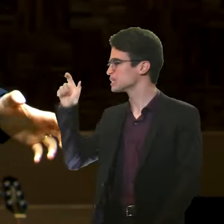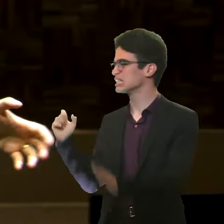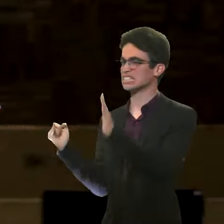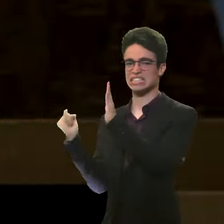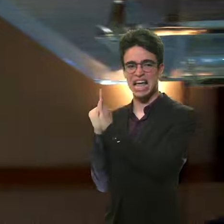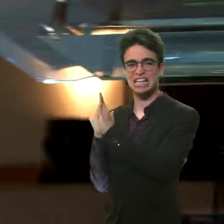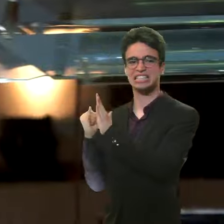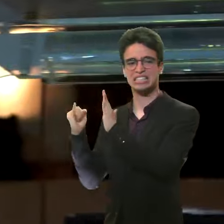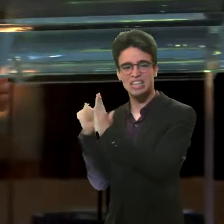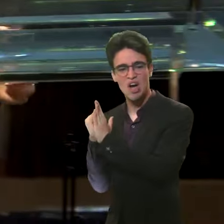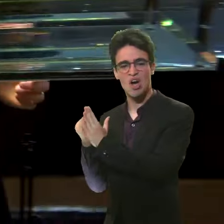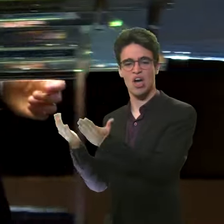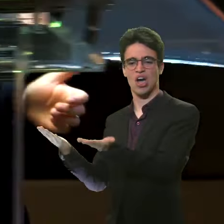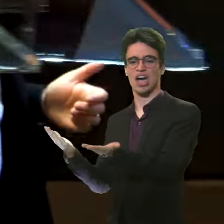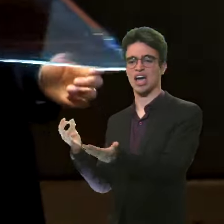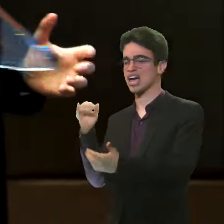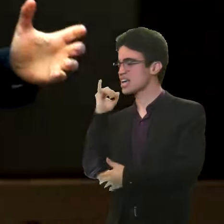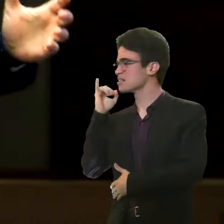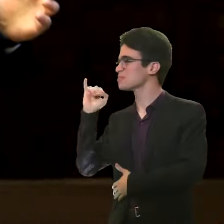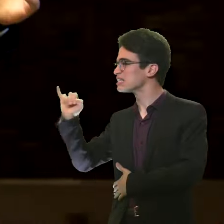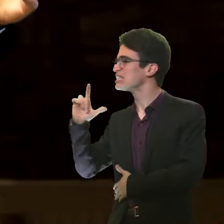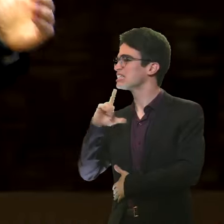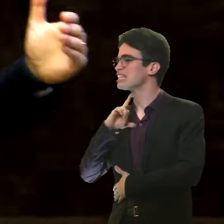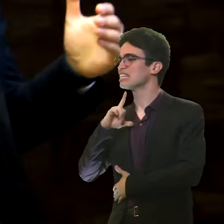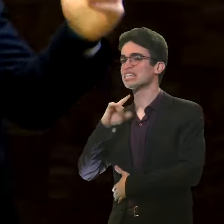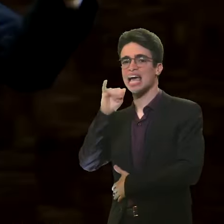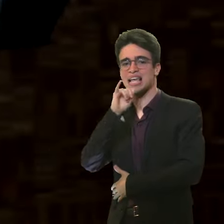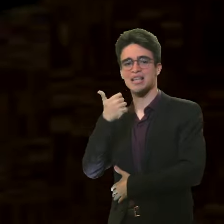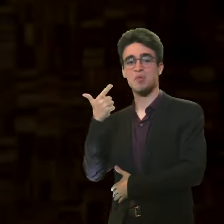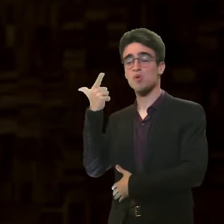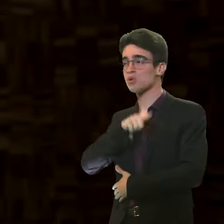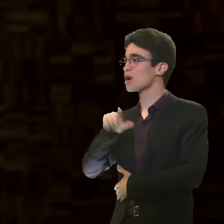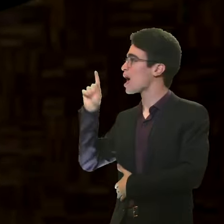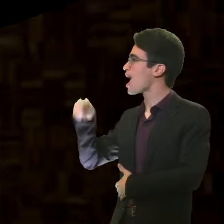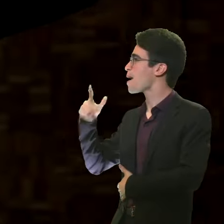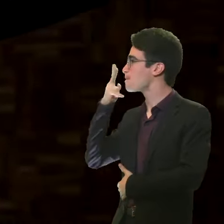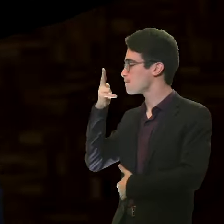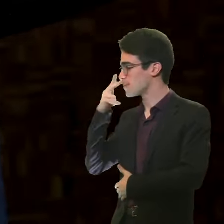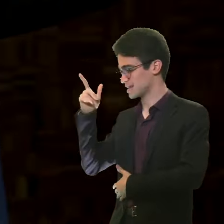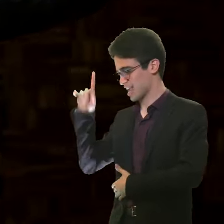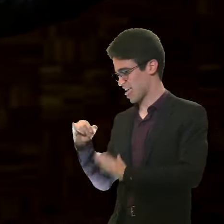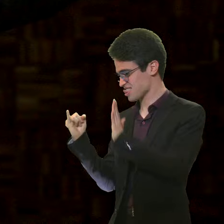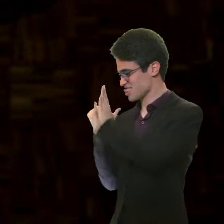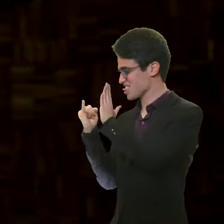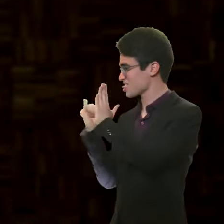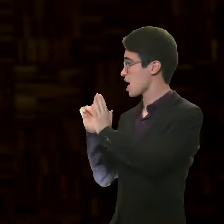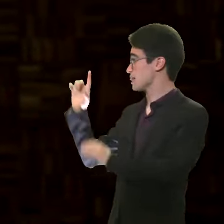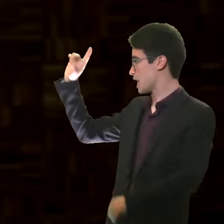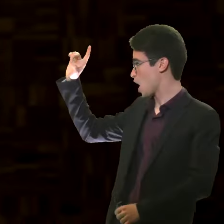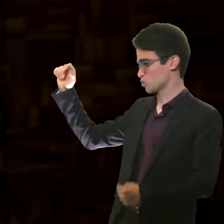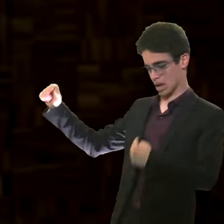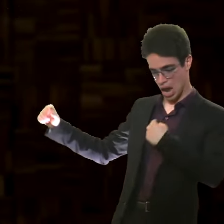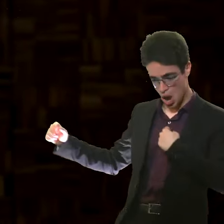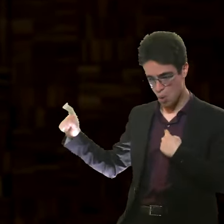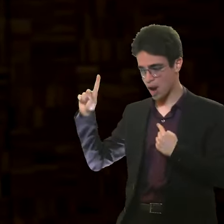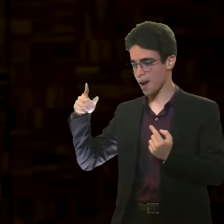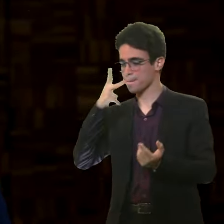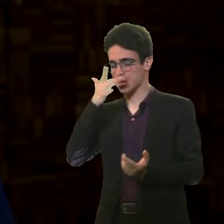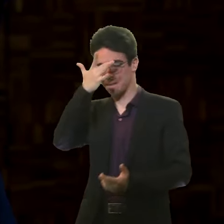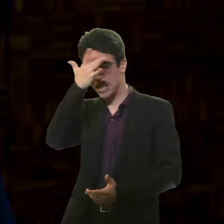bom seria se eu tivesse alguém que se colocasse entre eu e Deus. Você sabe, nós